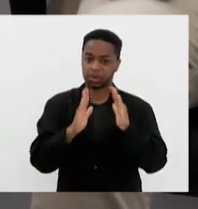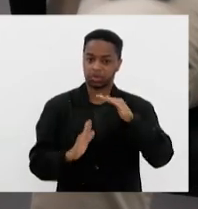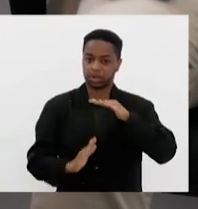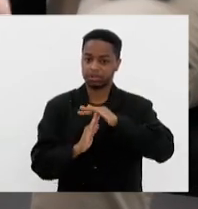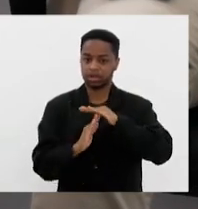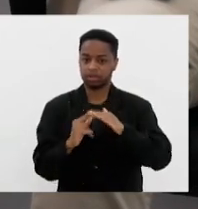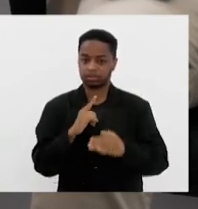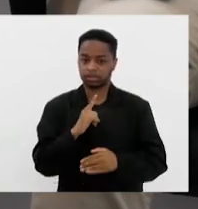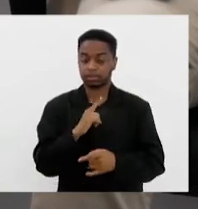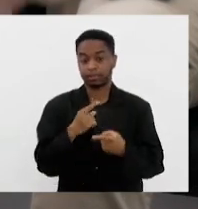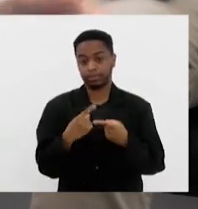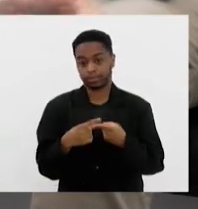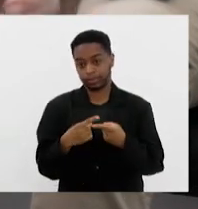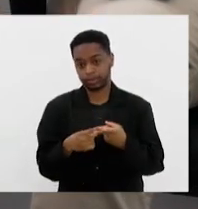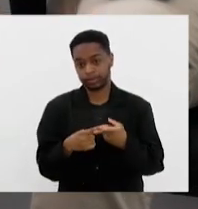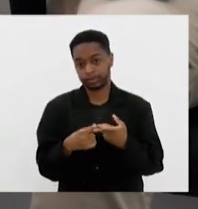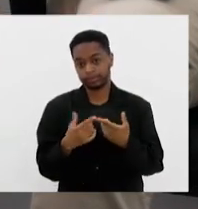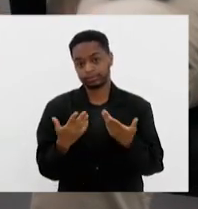Porque